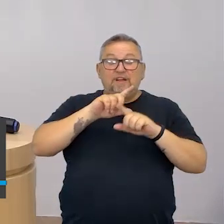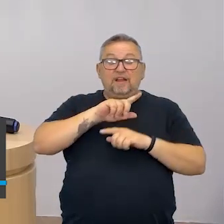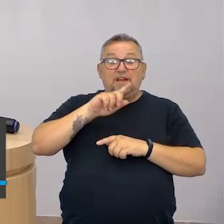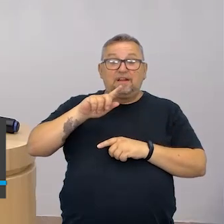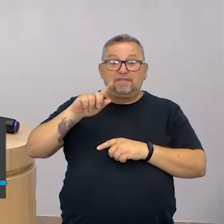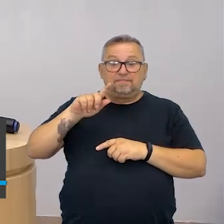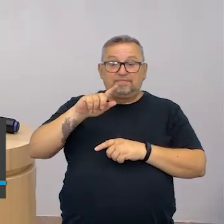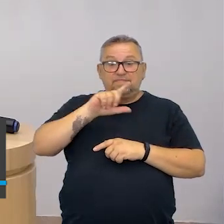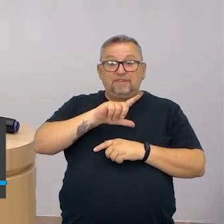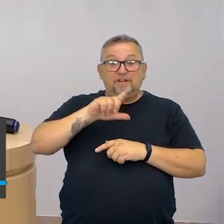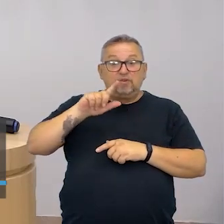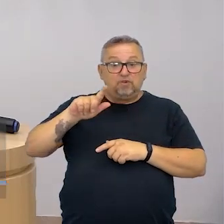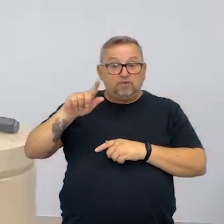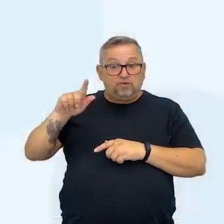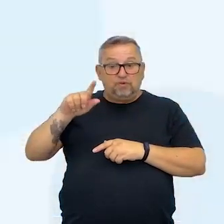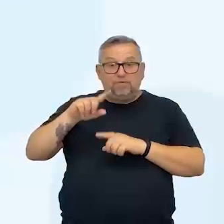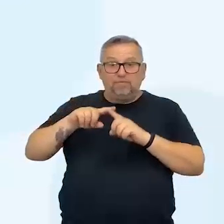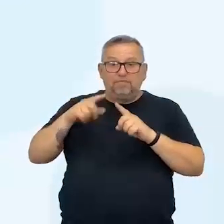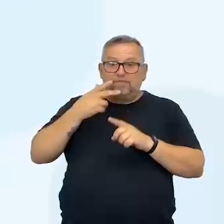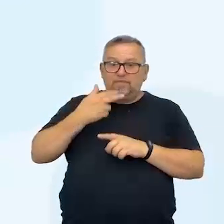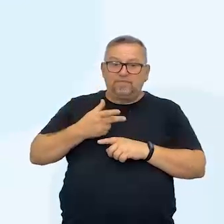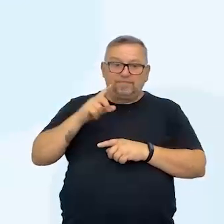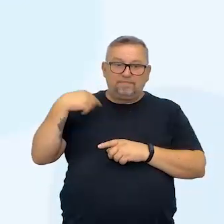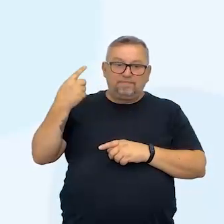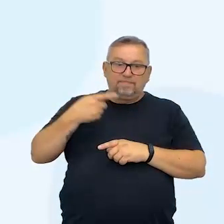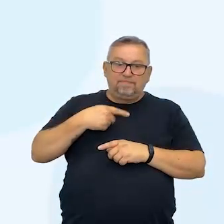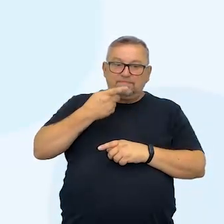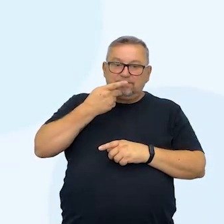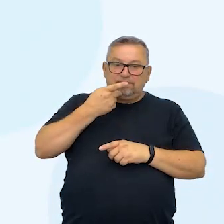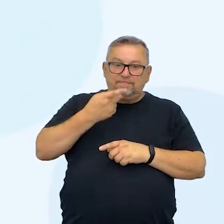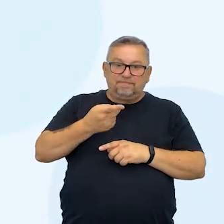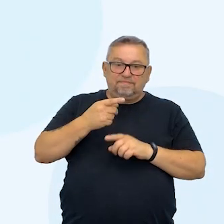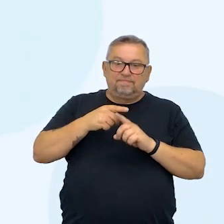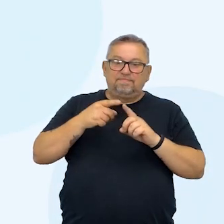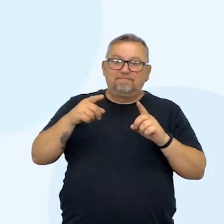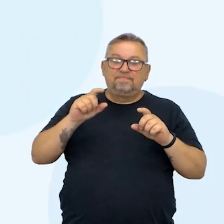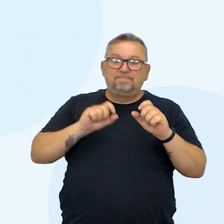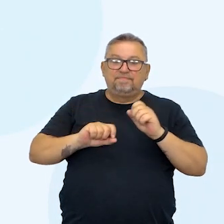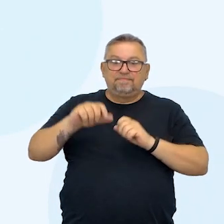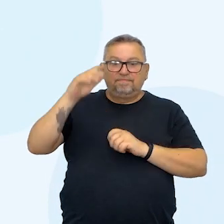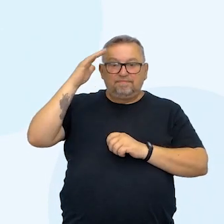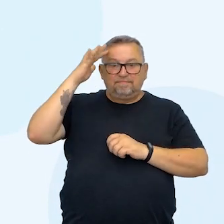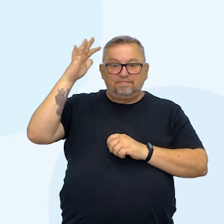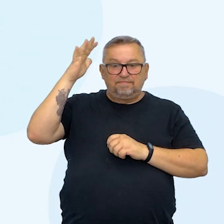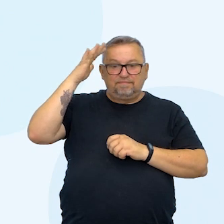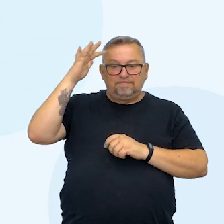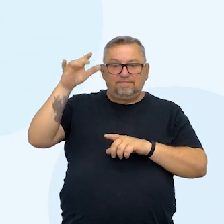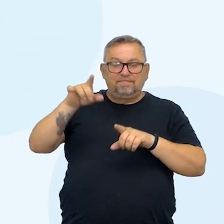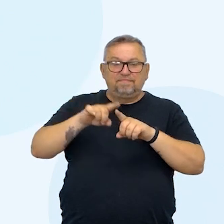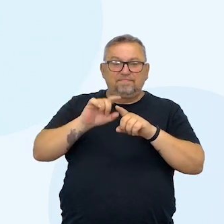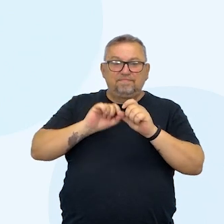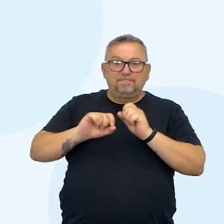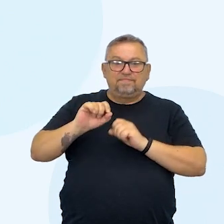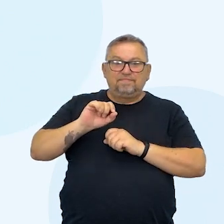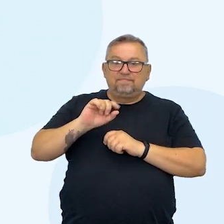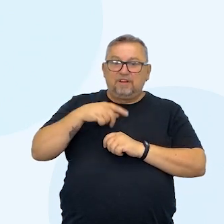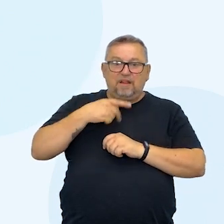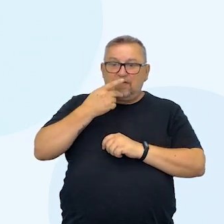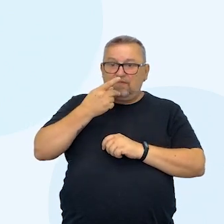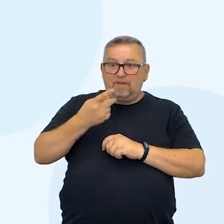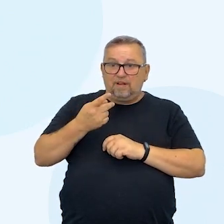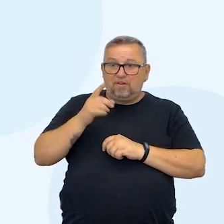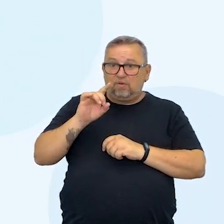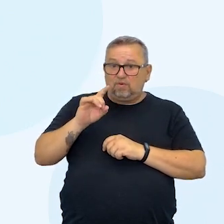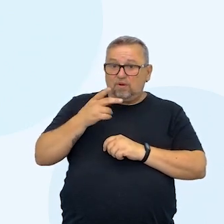né? Justamente, a língua é aquilo que nós falamos, né? Só que na filosofia a gente aprende que a gente não fala